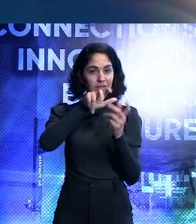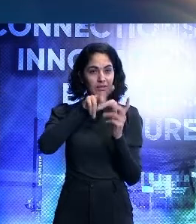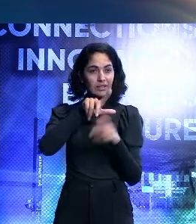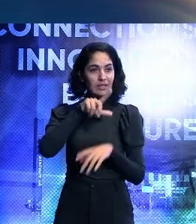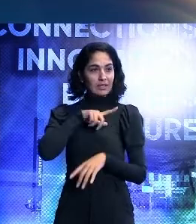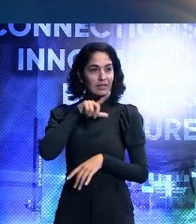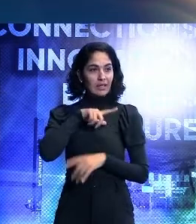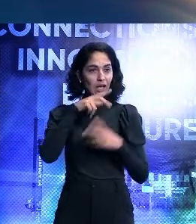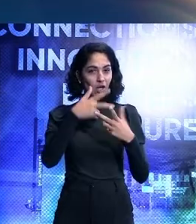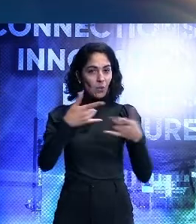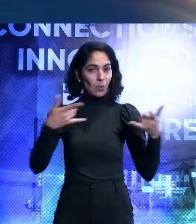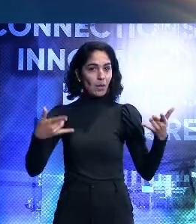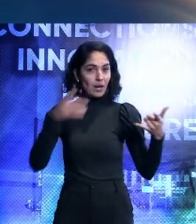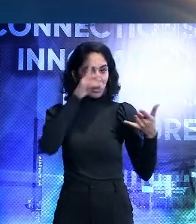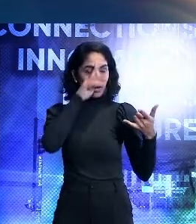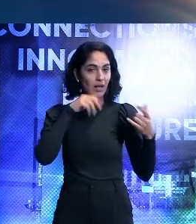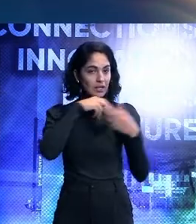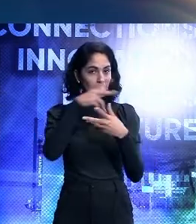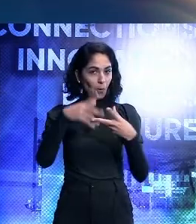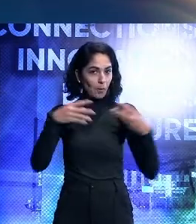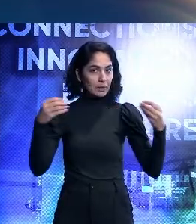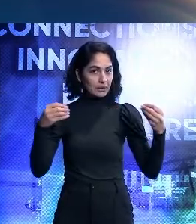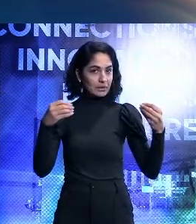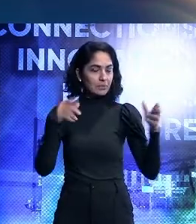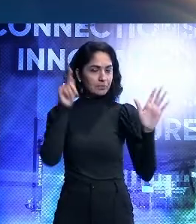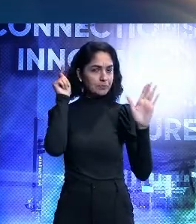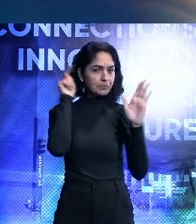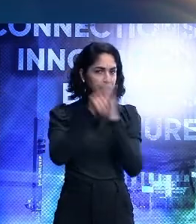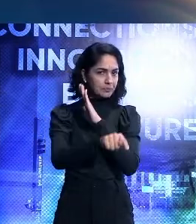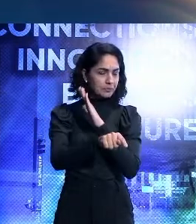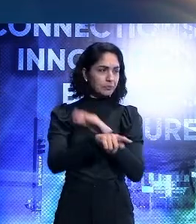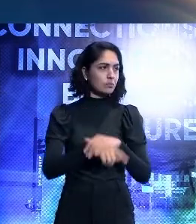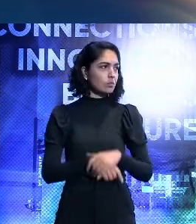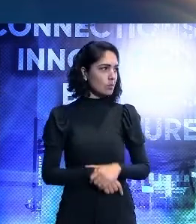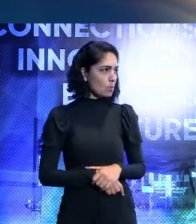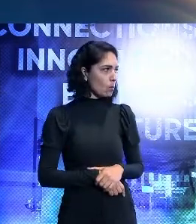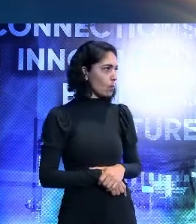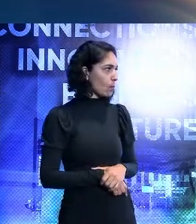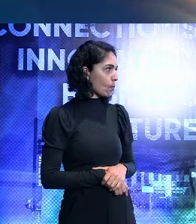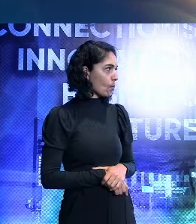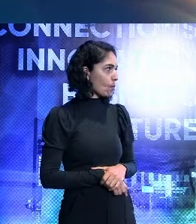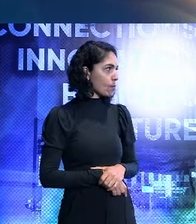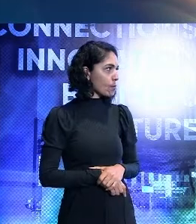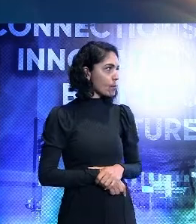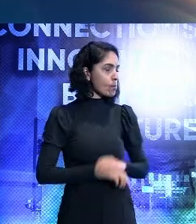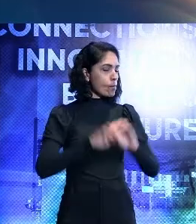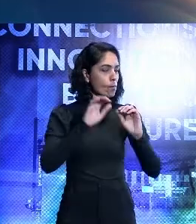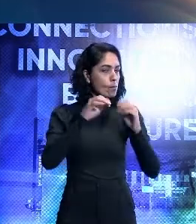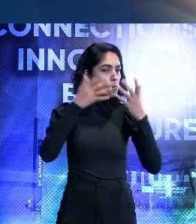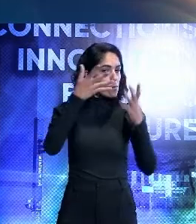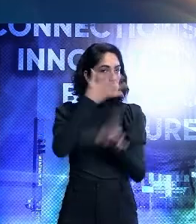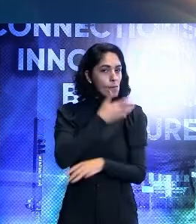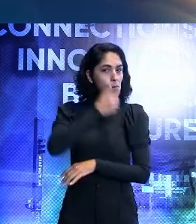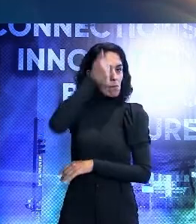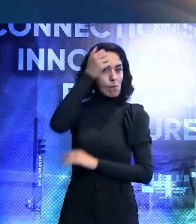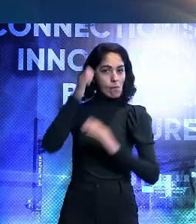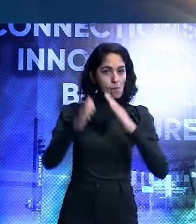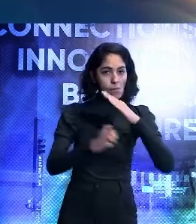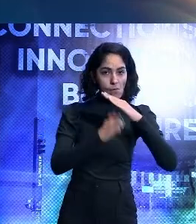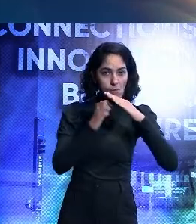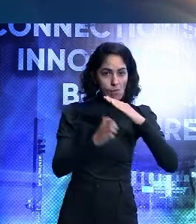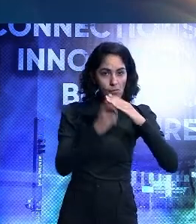Para dar um presente aí, que é o seguinte, pergunta, qual é a melhor empresa que faz os